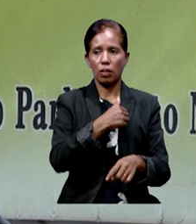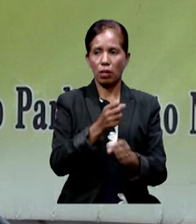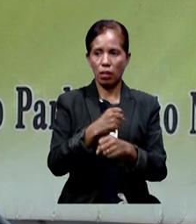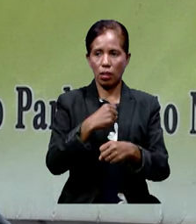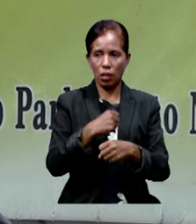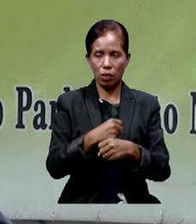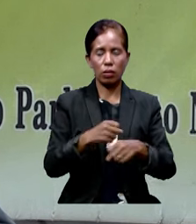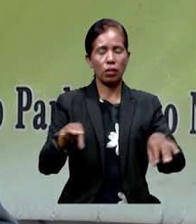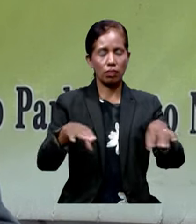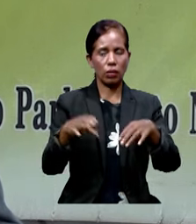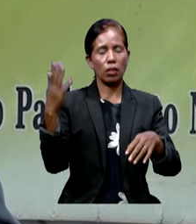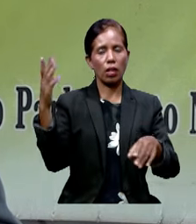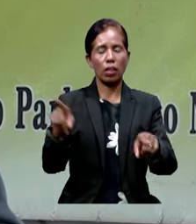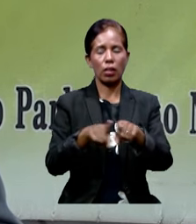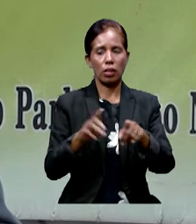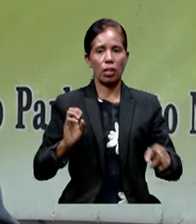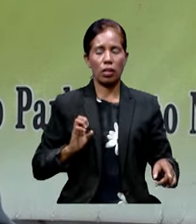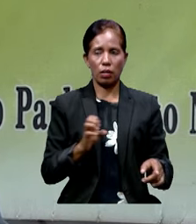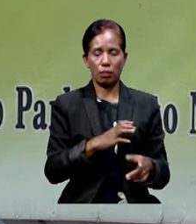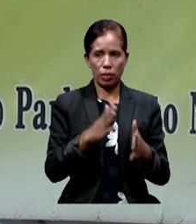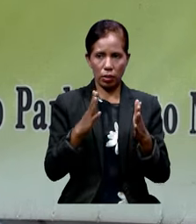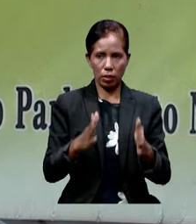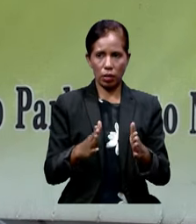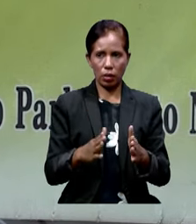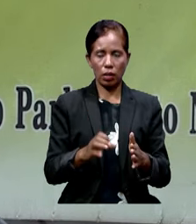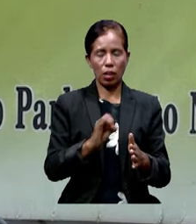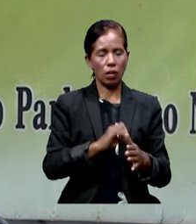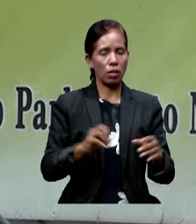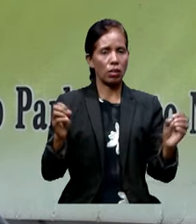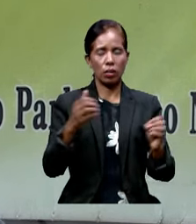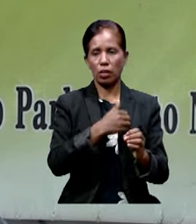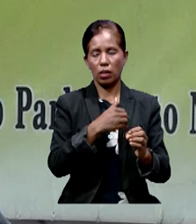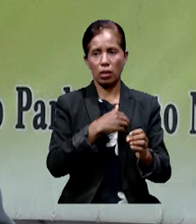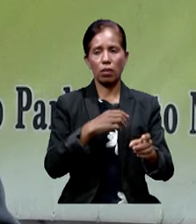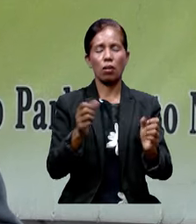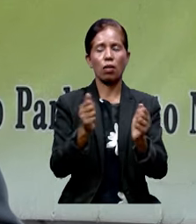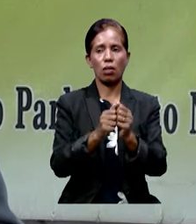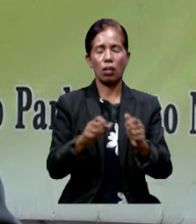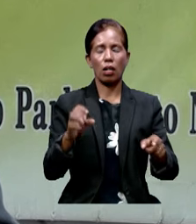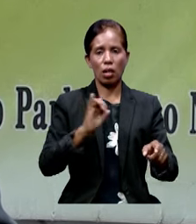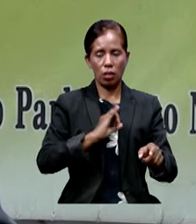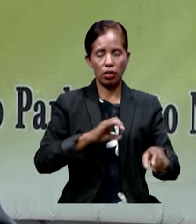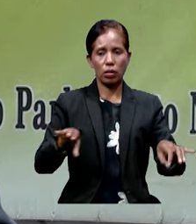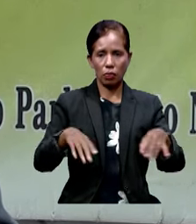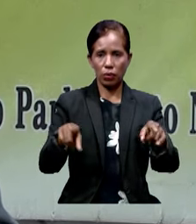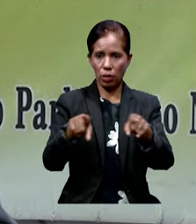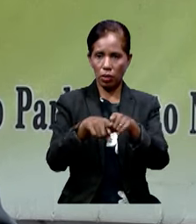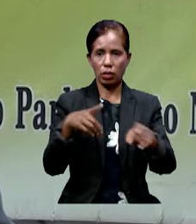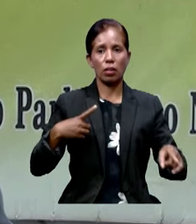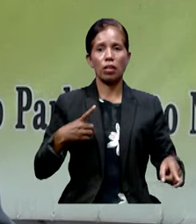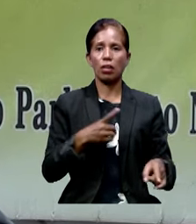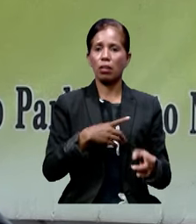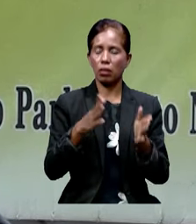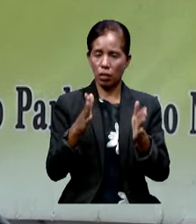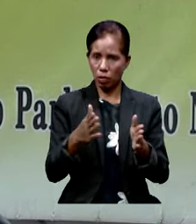besador ninian nebe atu iha incompatibilidade ho hau na funsau hanes on deputado ninian. I ta bot